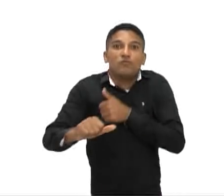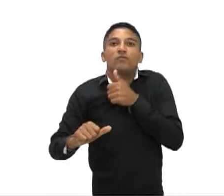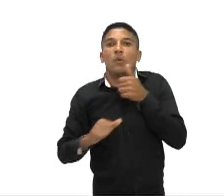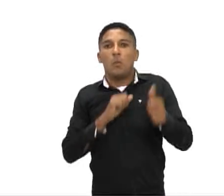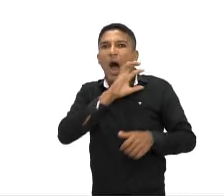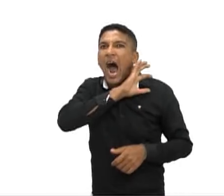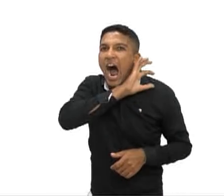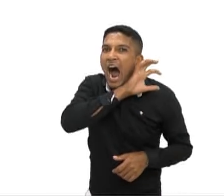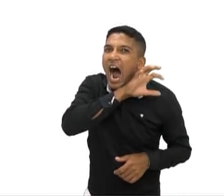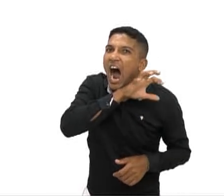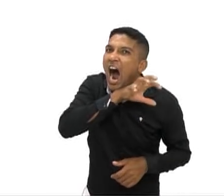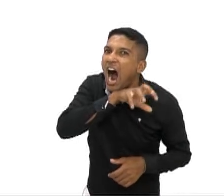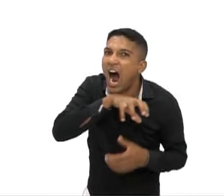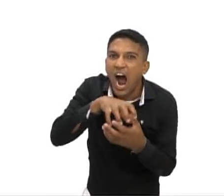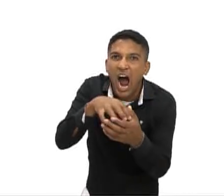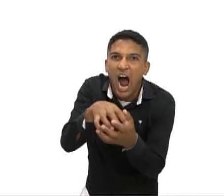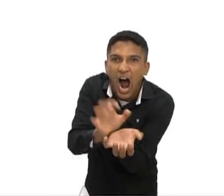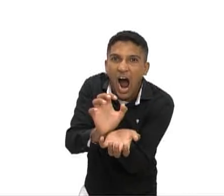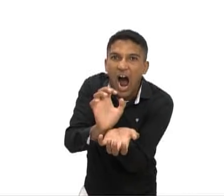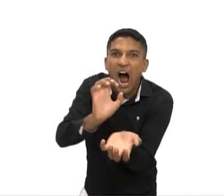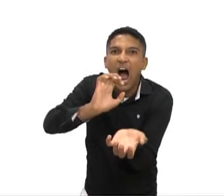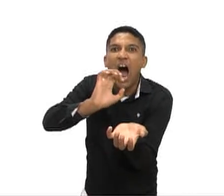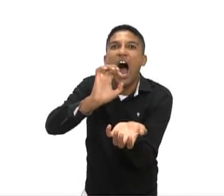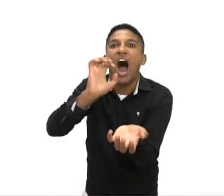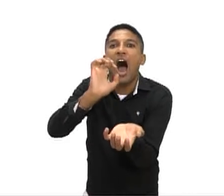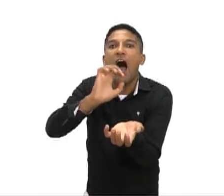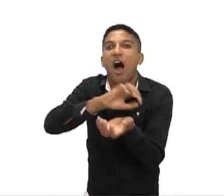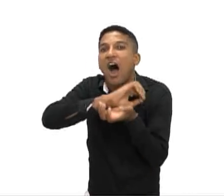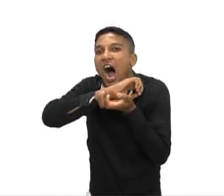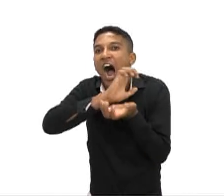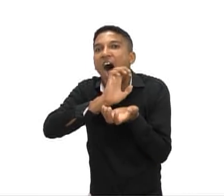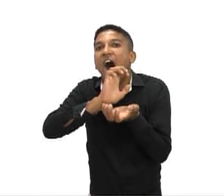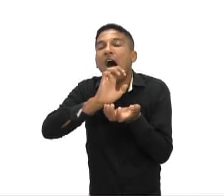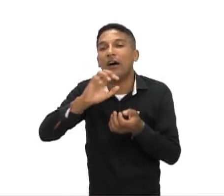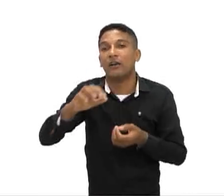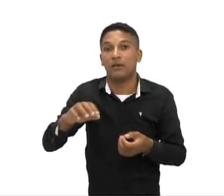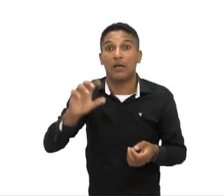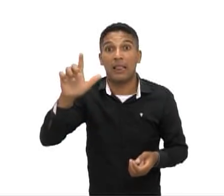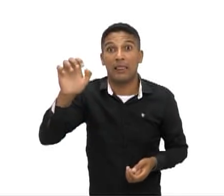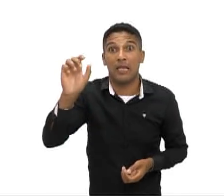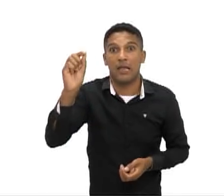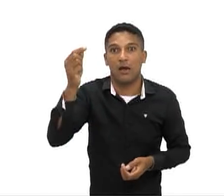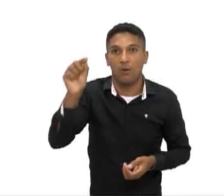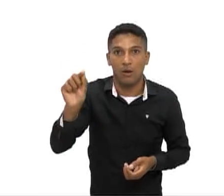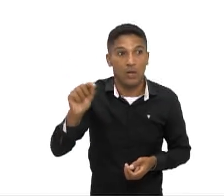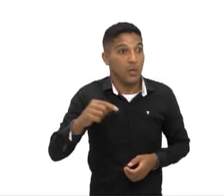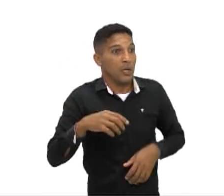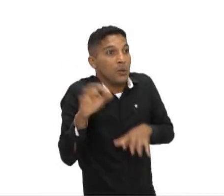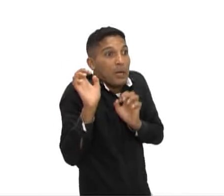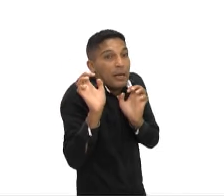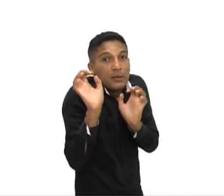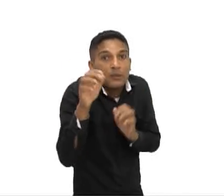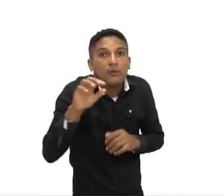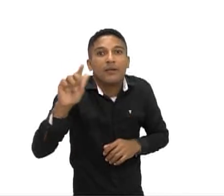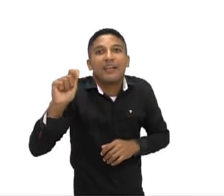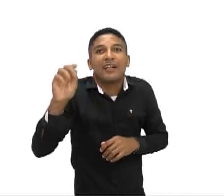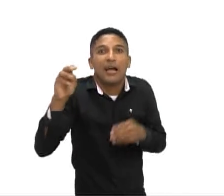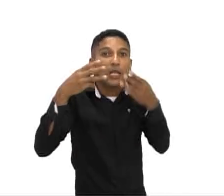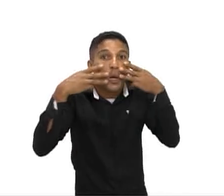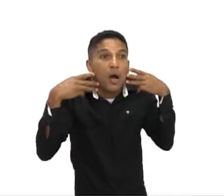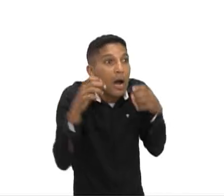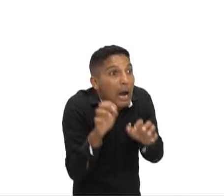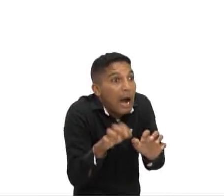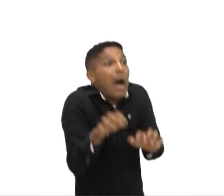com sua grande boca aberta. O gato levou tamanho susto que por pouco não caiu para trás.